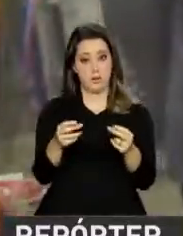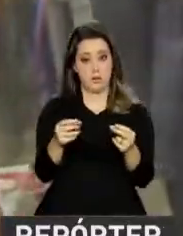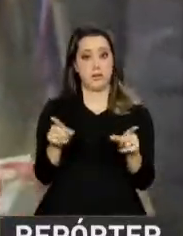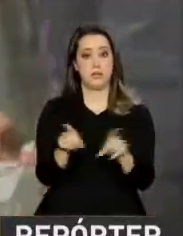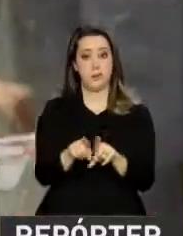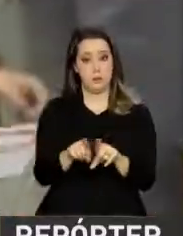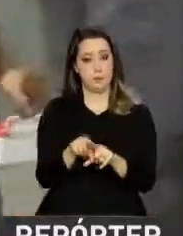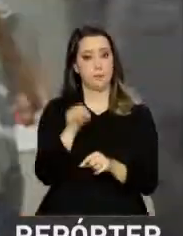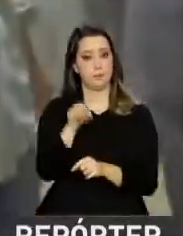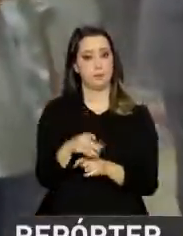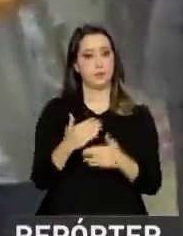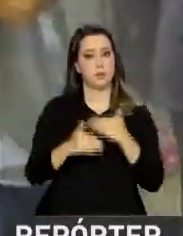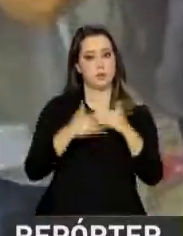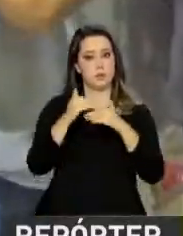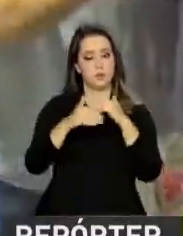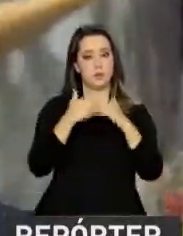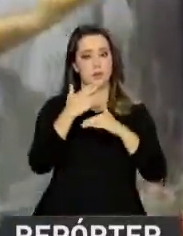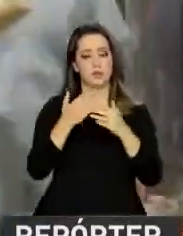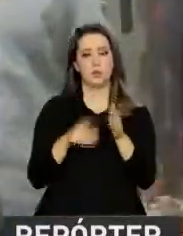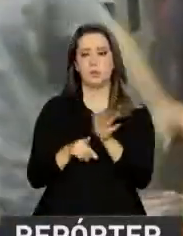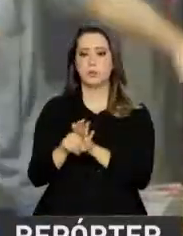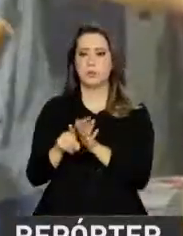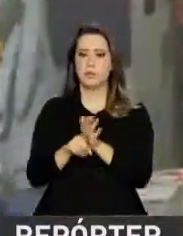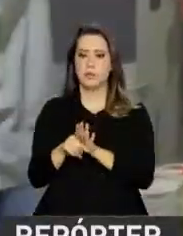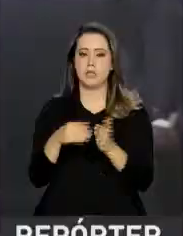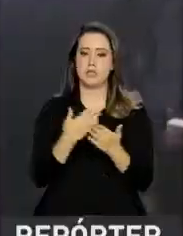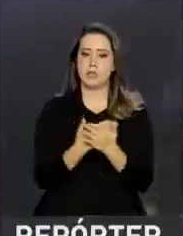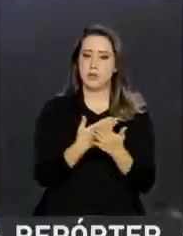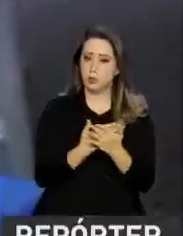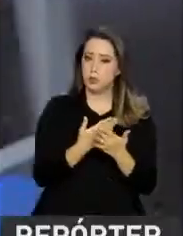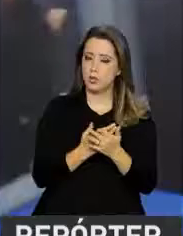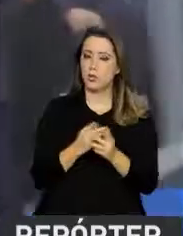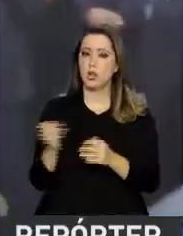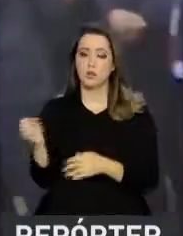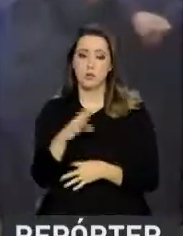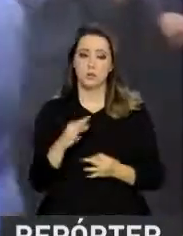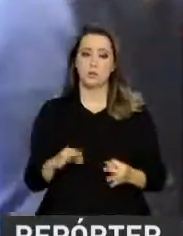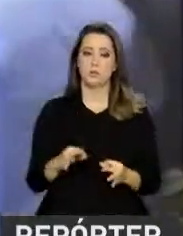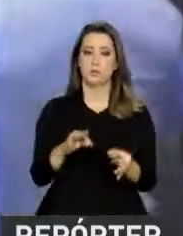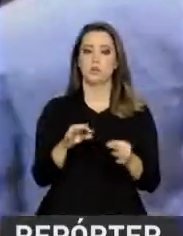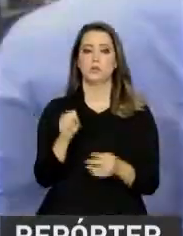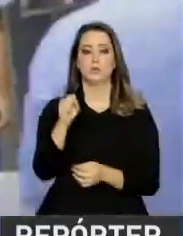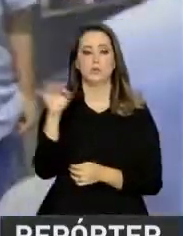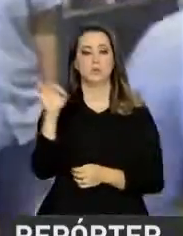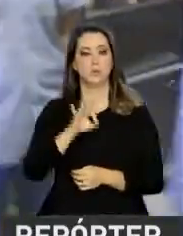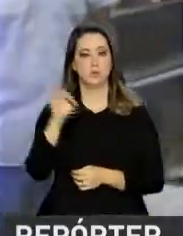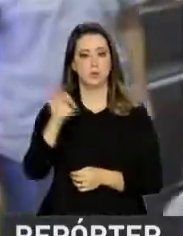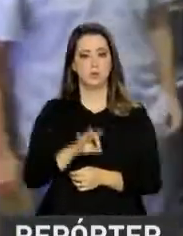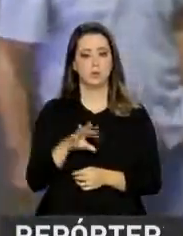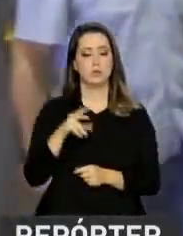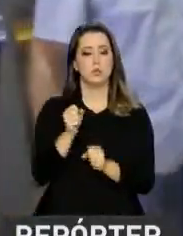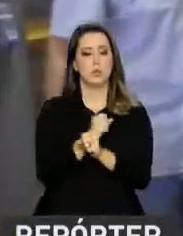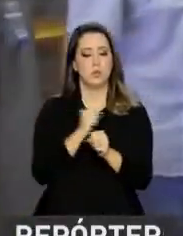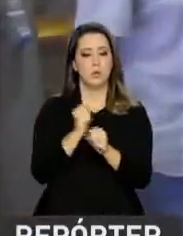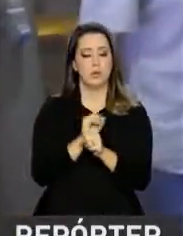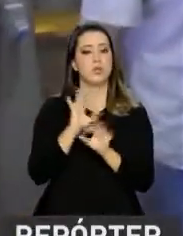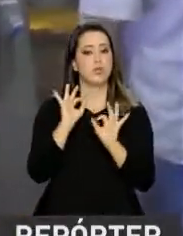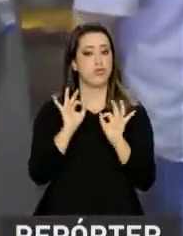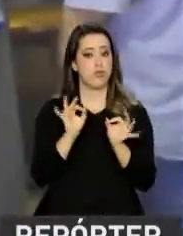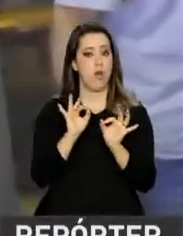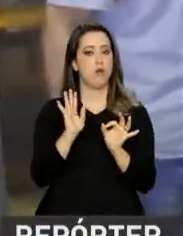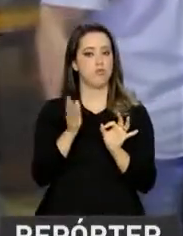ampliar essa capacidade de fazer pesquisa e produzir novas tecnologias cerca de 80% da obra está pronta com